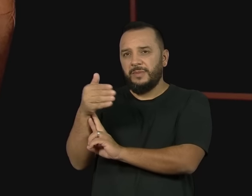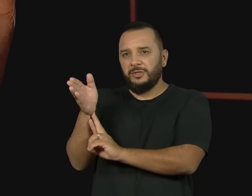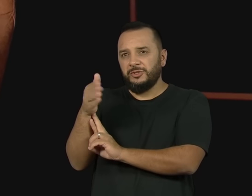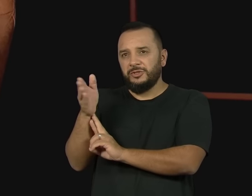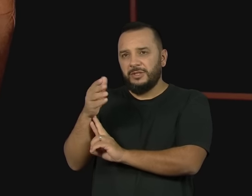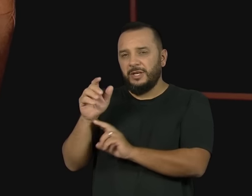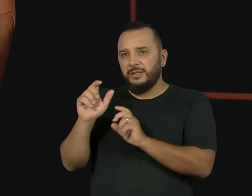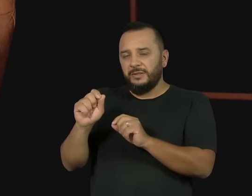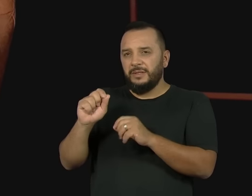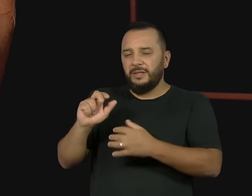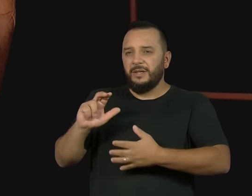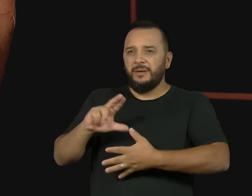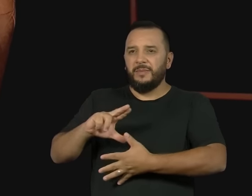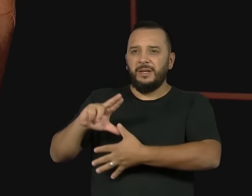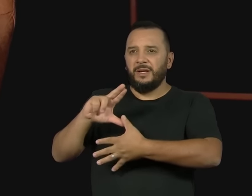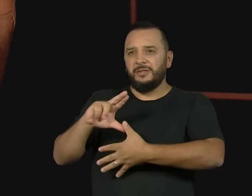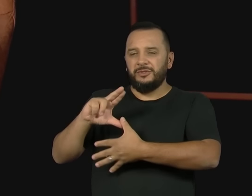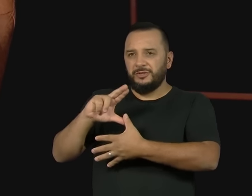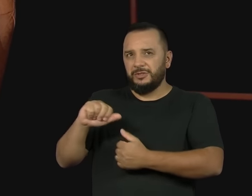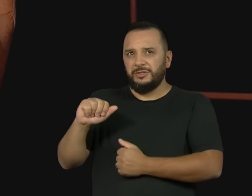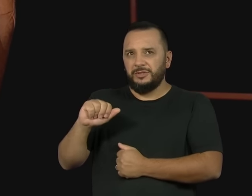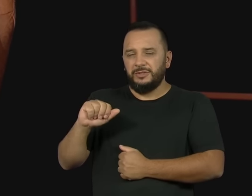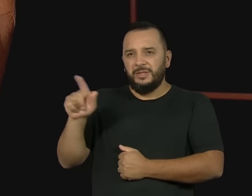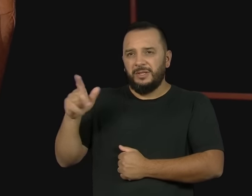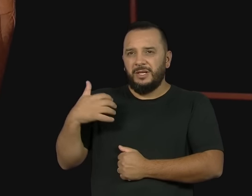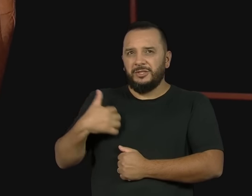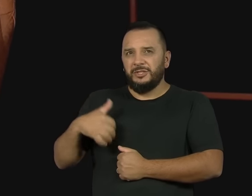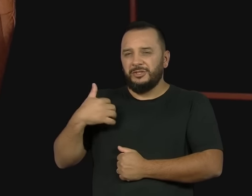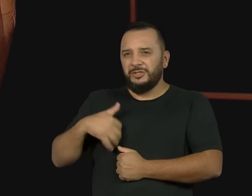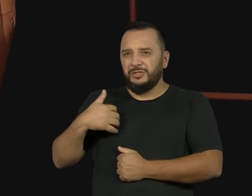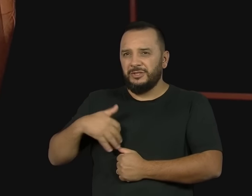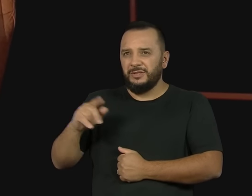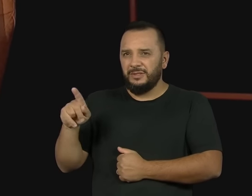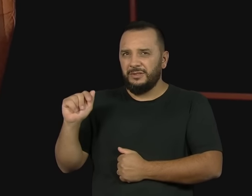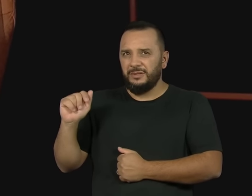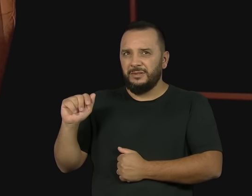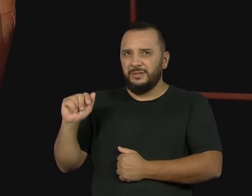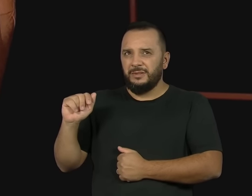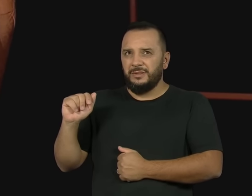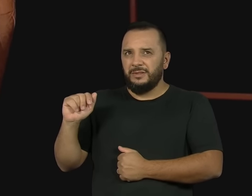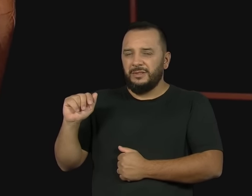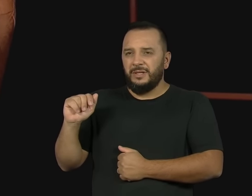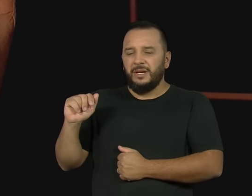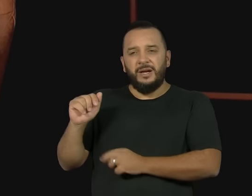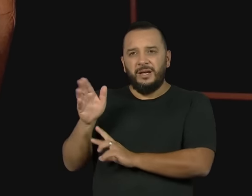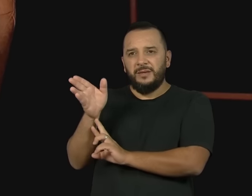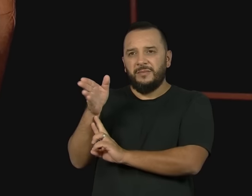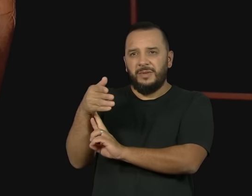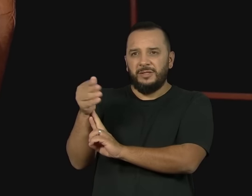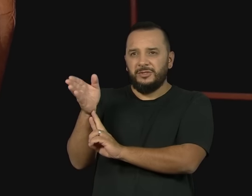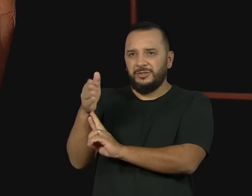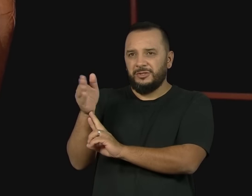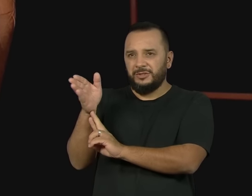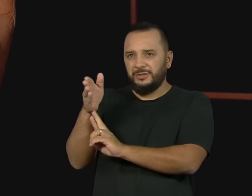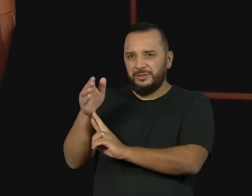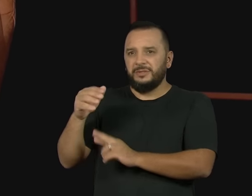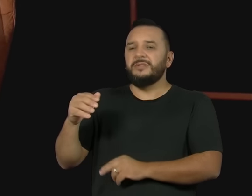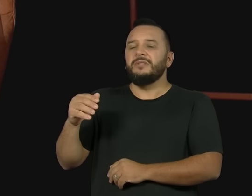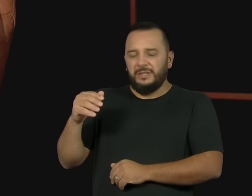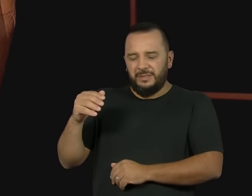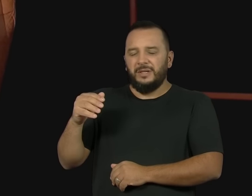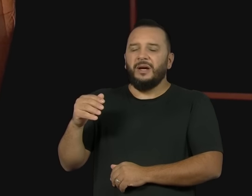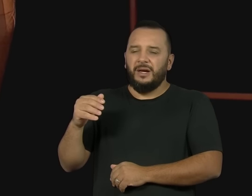Latina era a ideia. Para a Argentina, que daí, a Embaixada Argentina, que aí tem toda uma